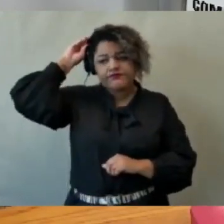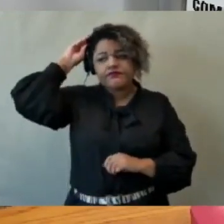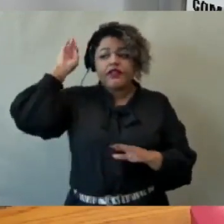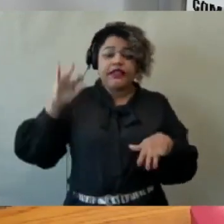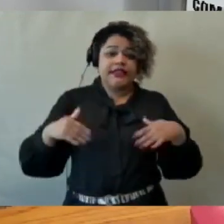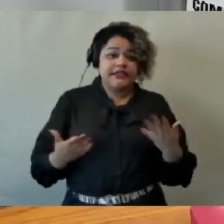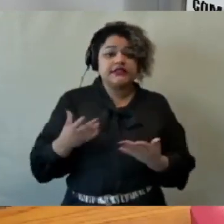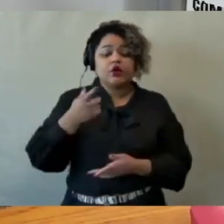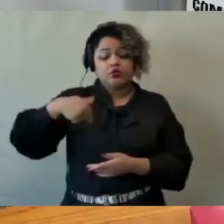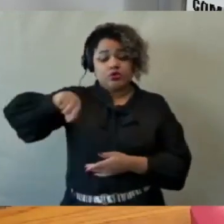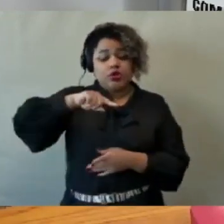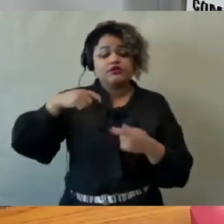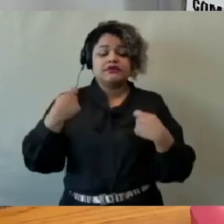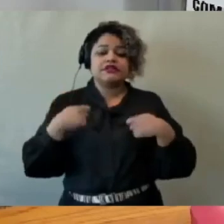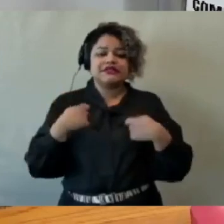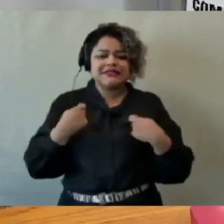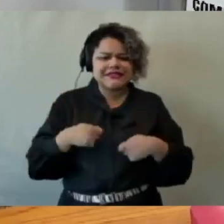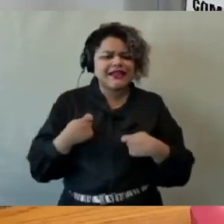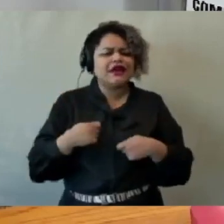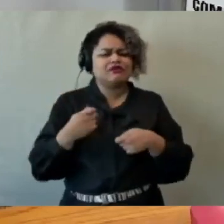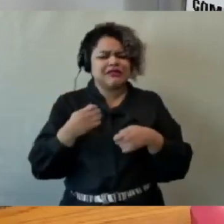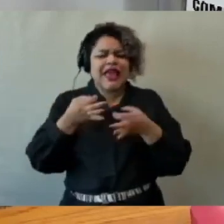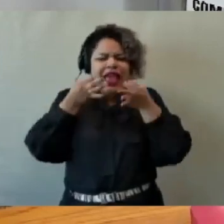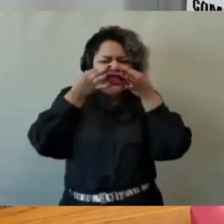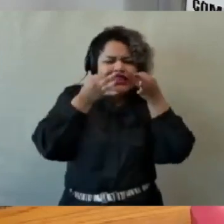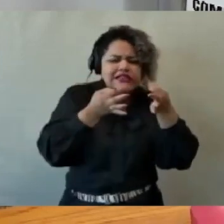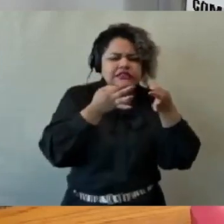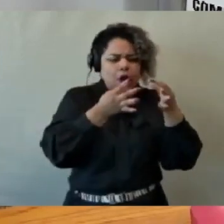atenção nessas coisas, né?